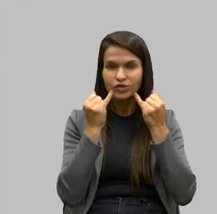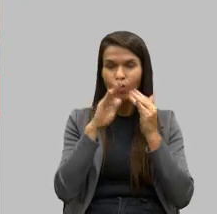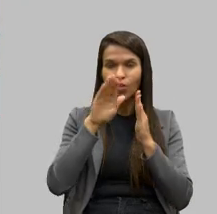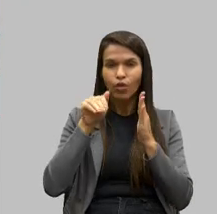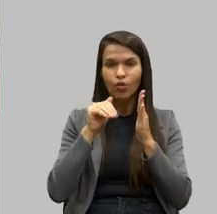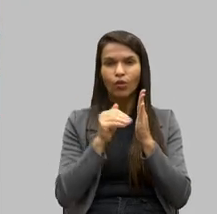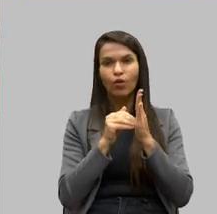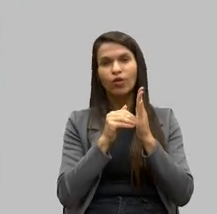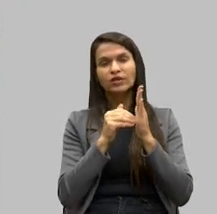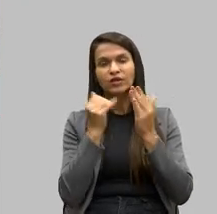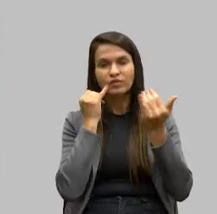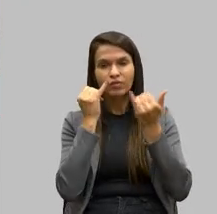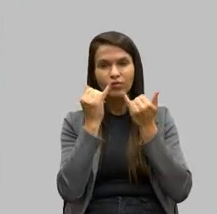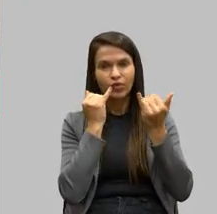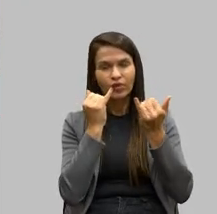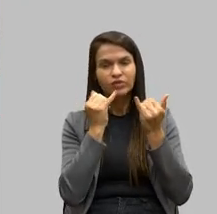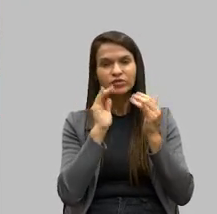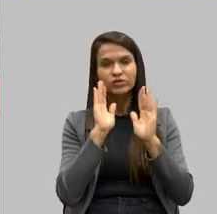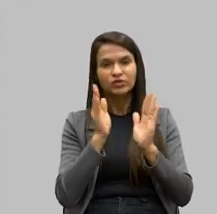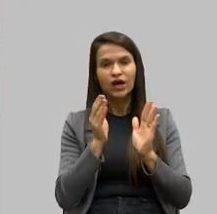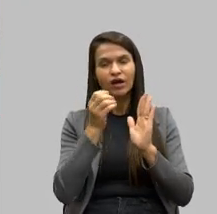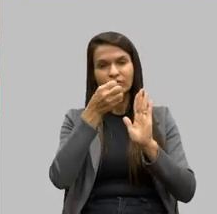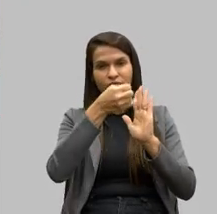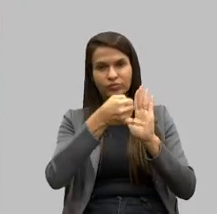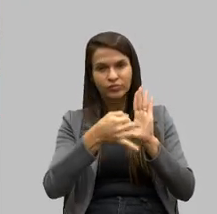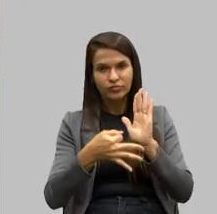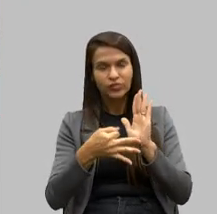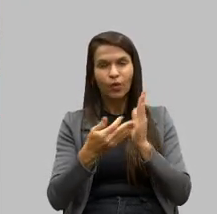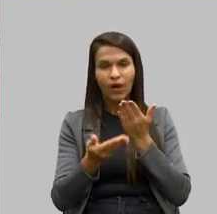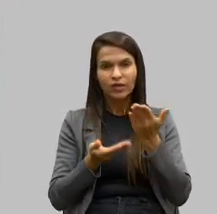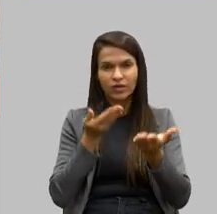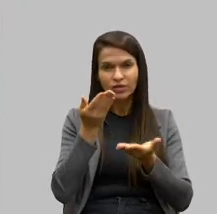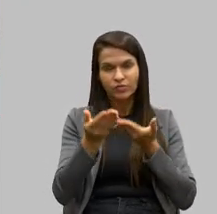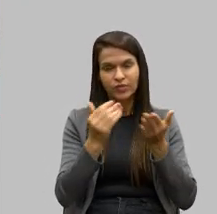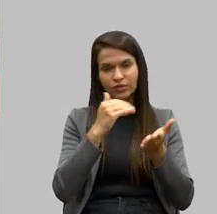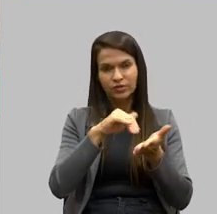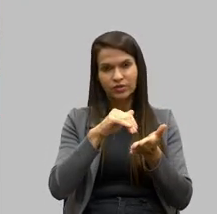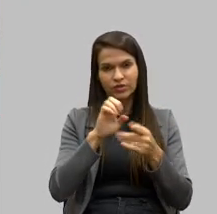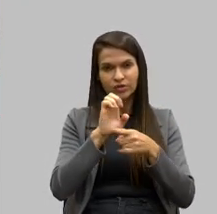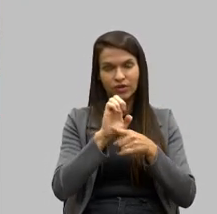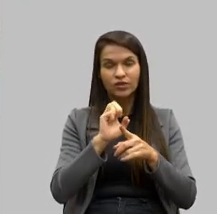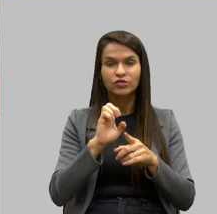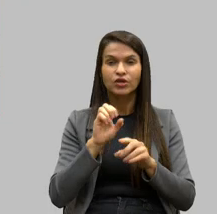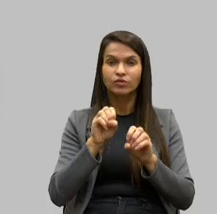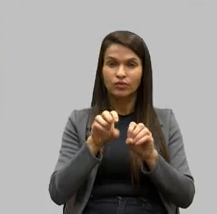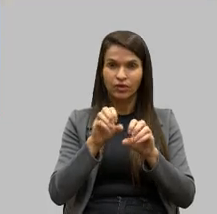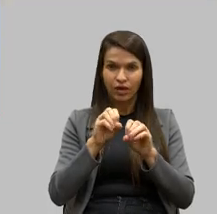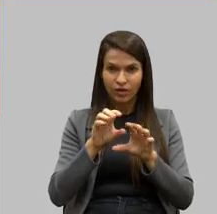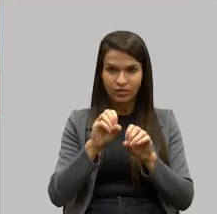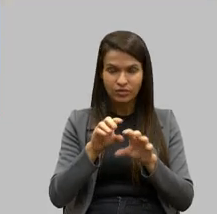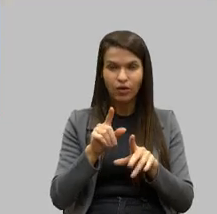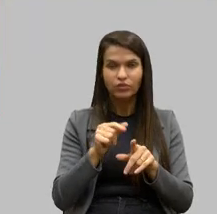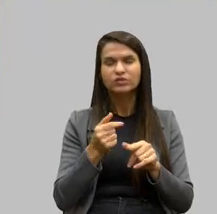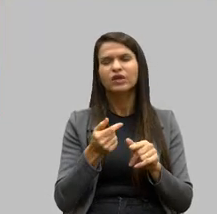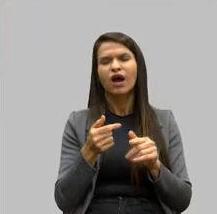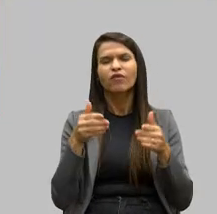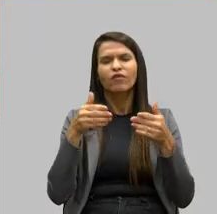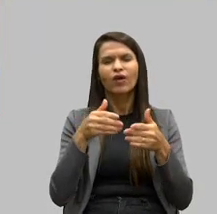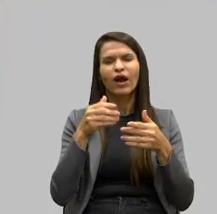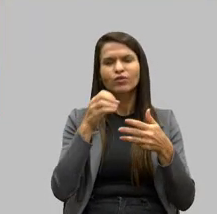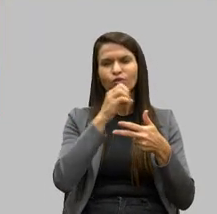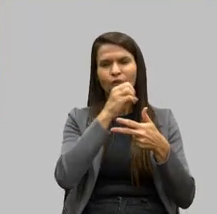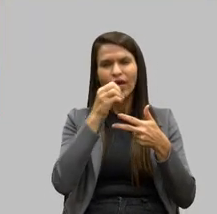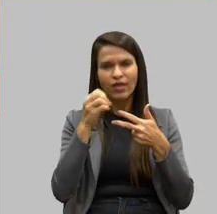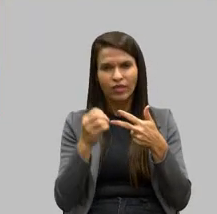informações que foram trazidas em relação ao atendimento que a Secretaria do Estado de Educação tem dado sobre o Enem. Por quê?